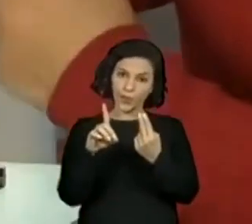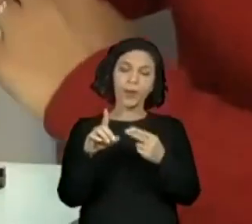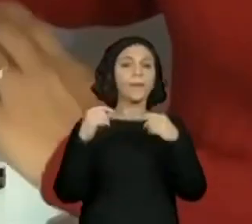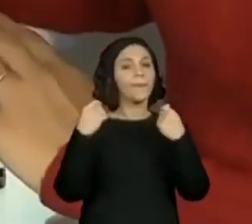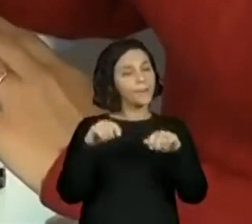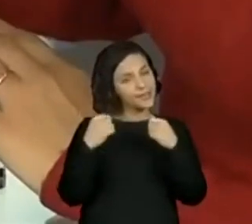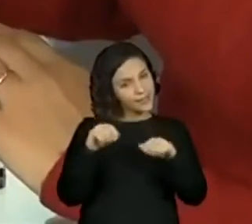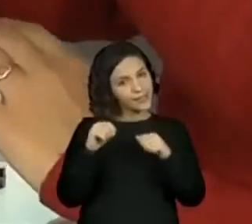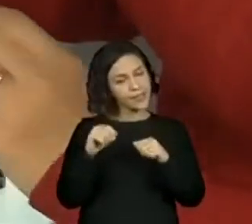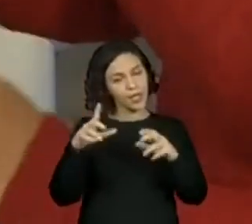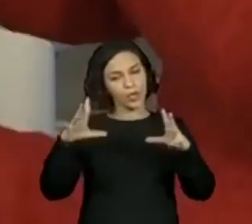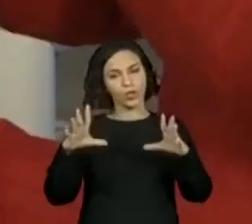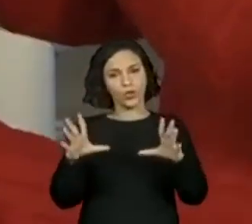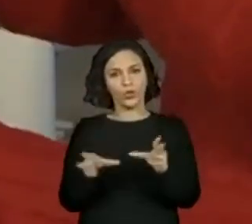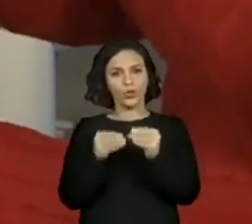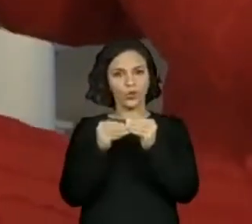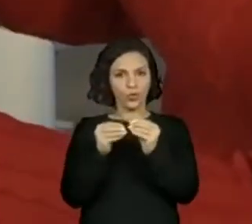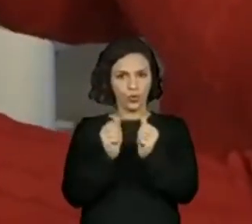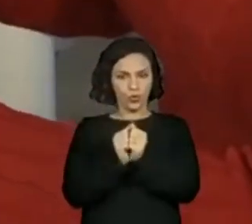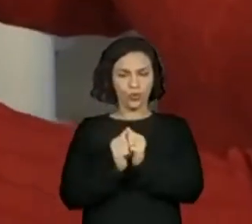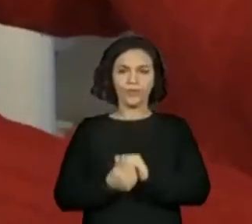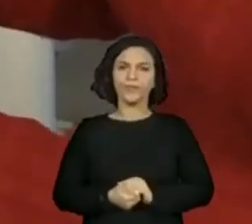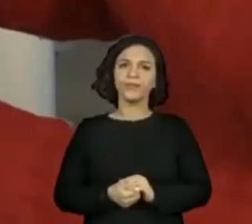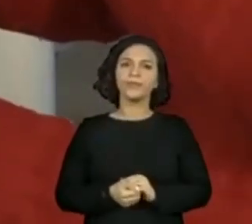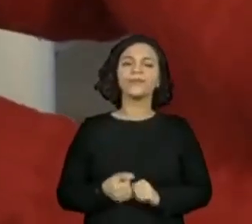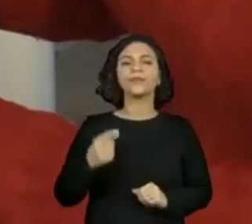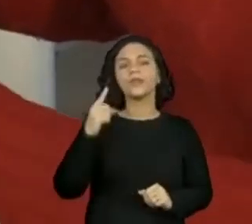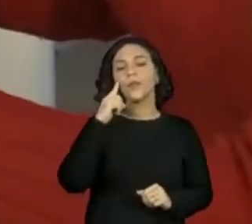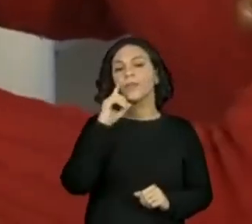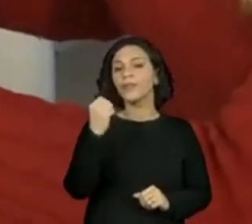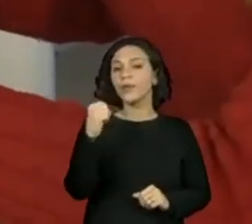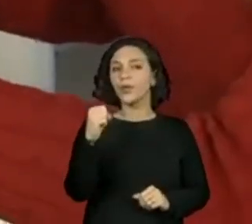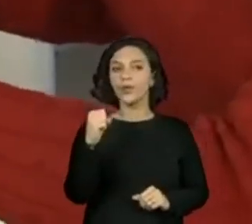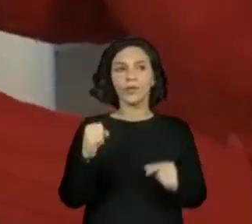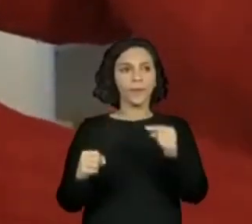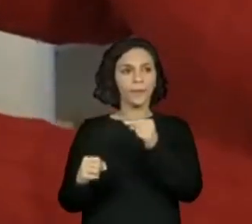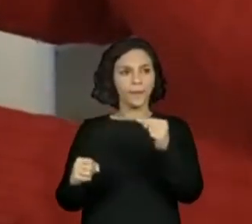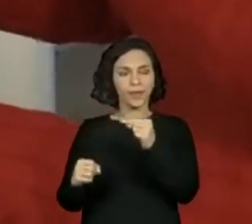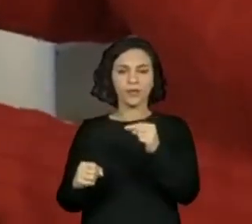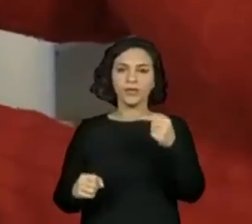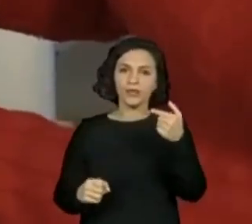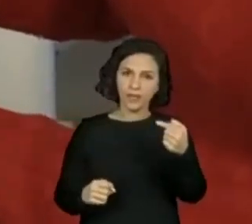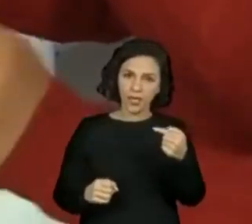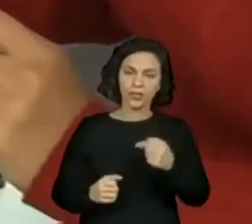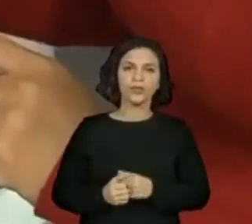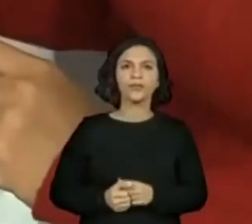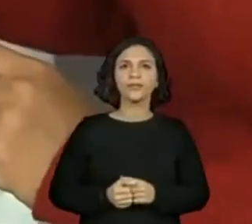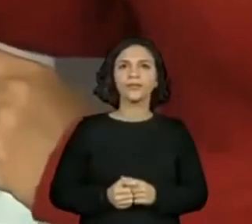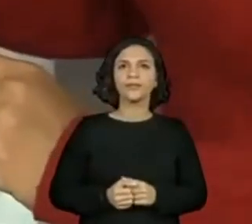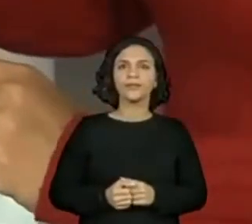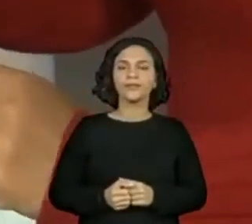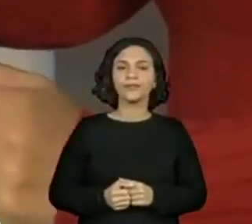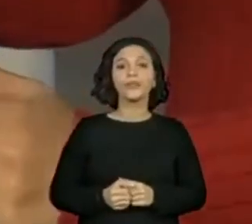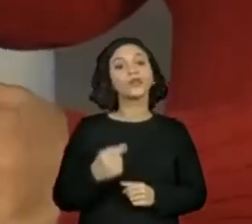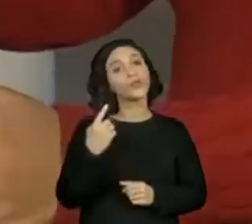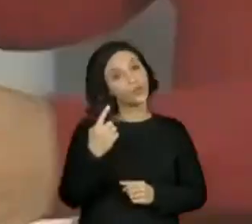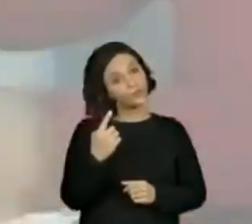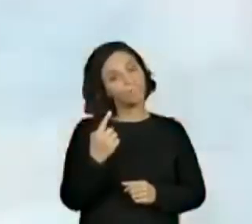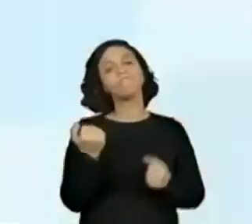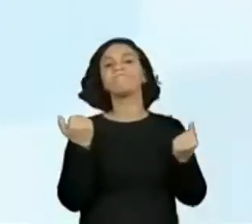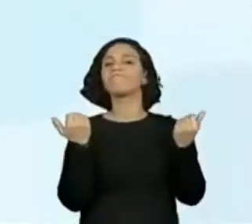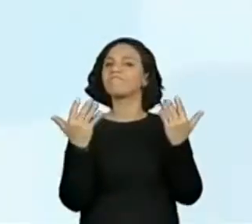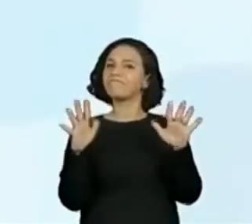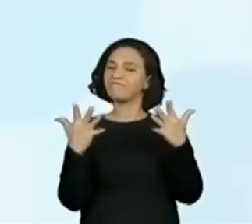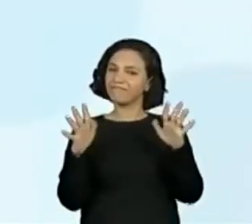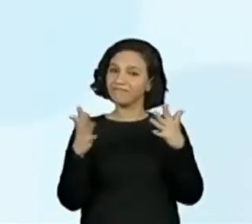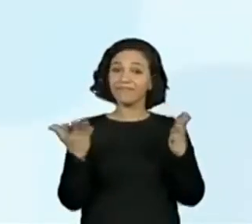né? Exatamente. Agora... 8 menos 7 para finalizarmos 8 aí. Menos 7. 1. Muito